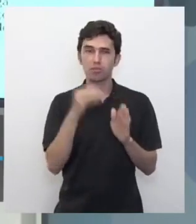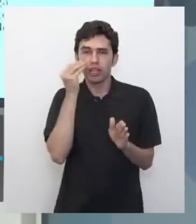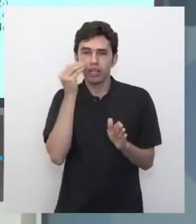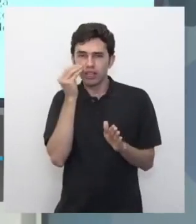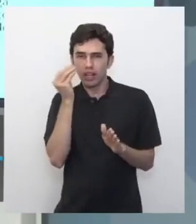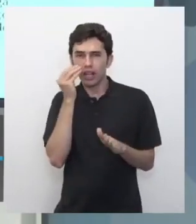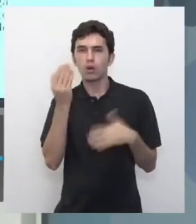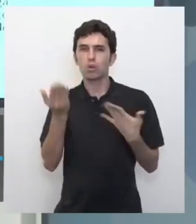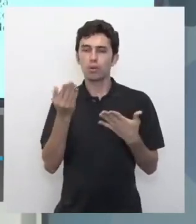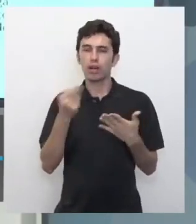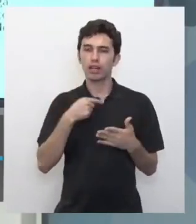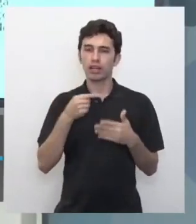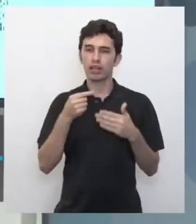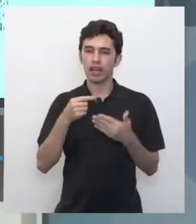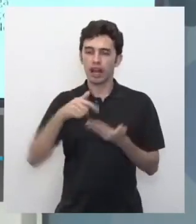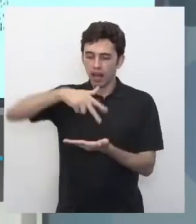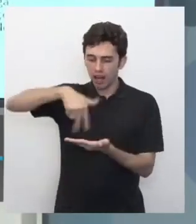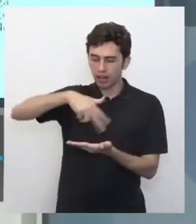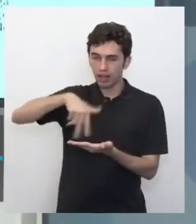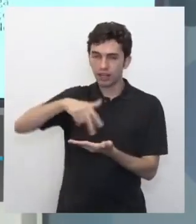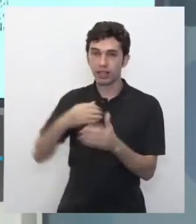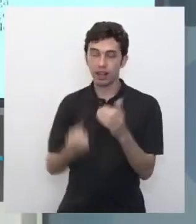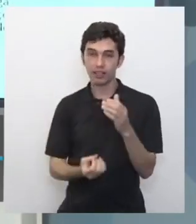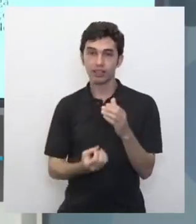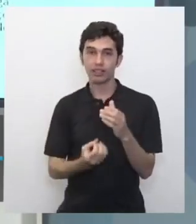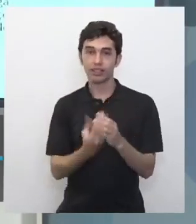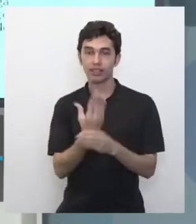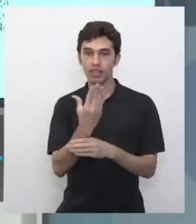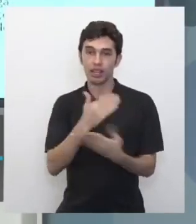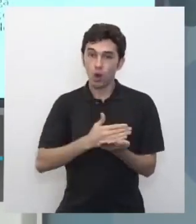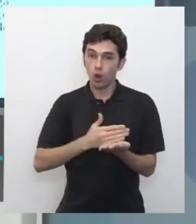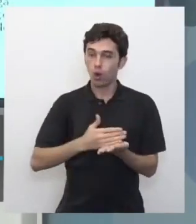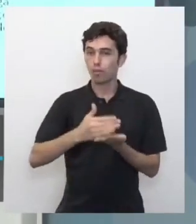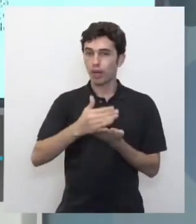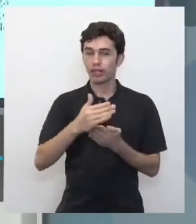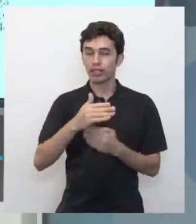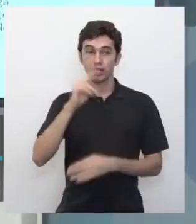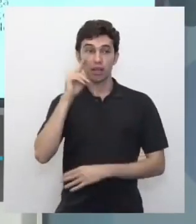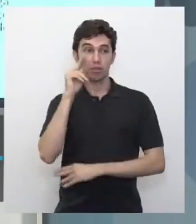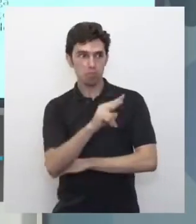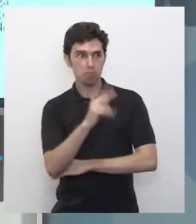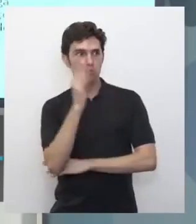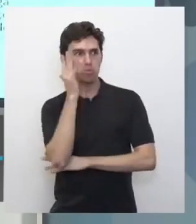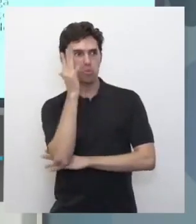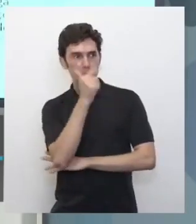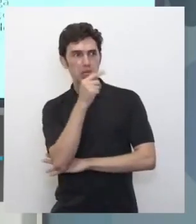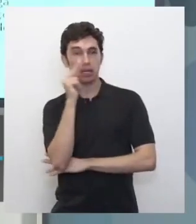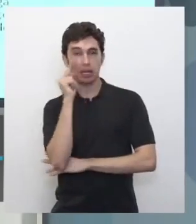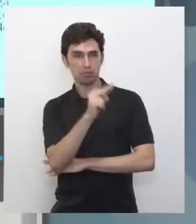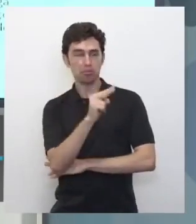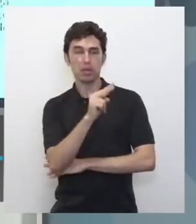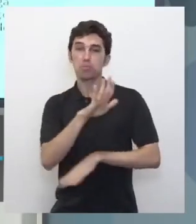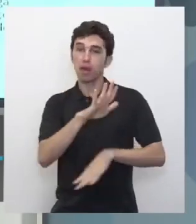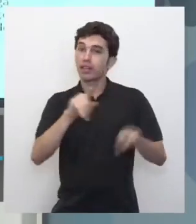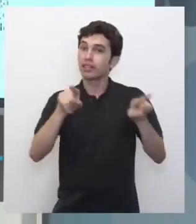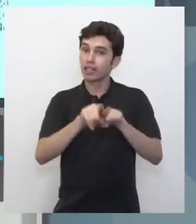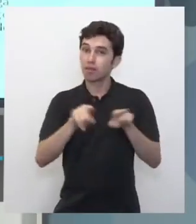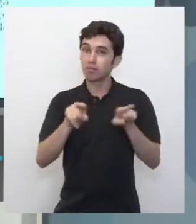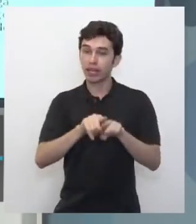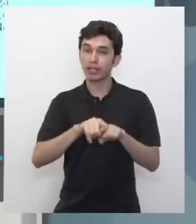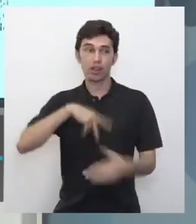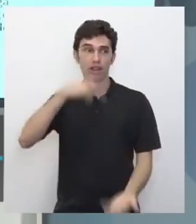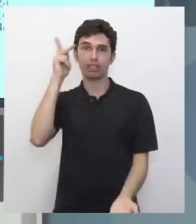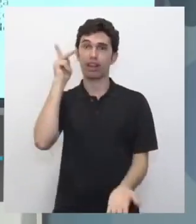fazer com que a dança, ela se torne ao mesmo tempo que bela, estética aos olhos do espectador, mas também ela se torne real,